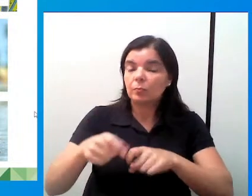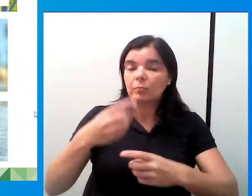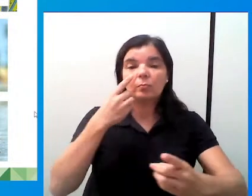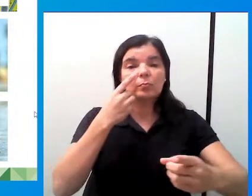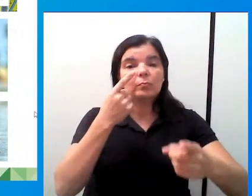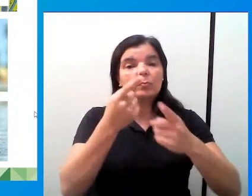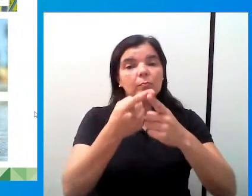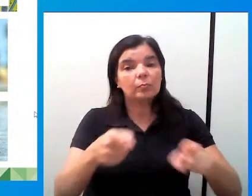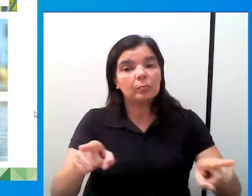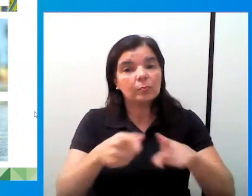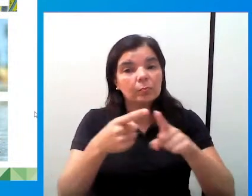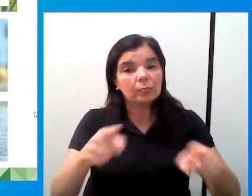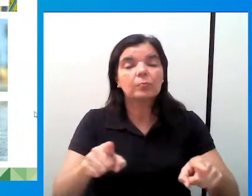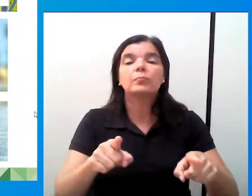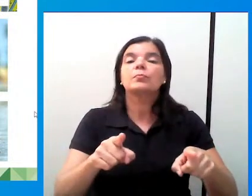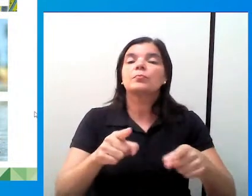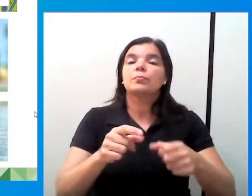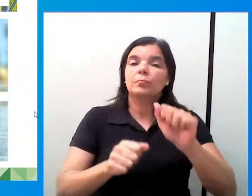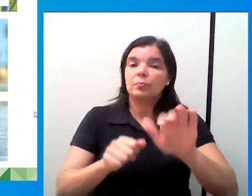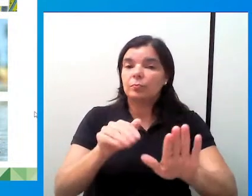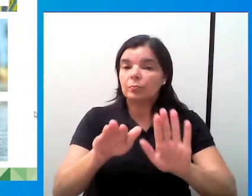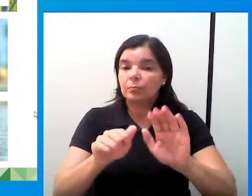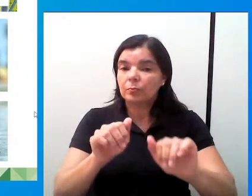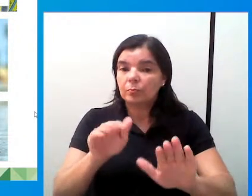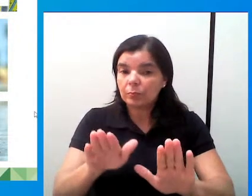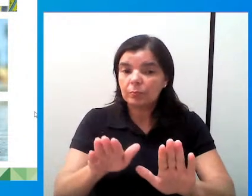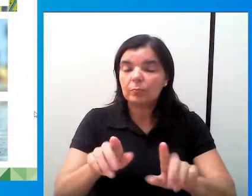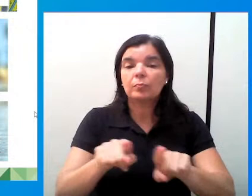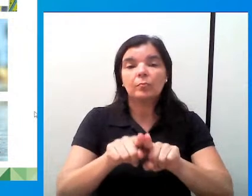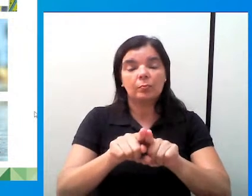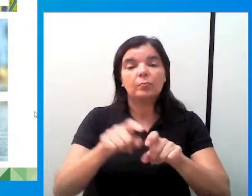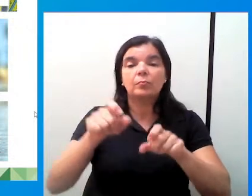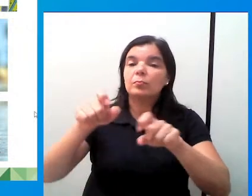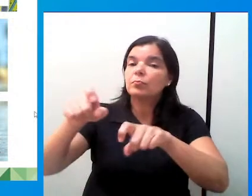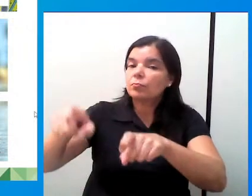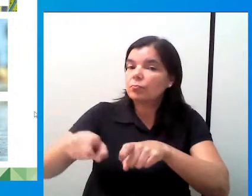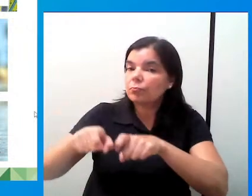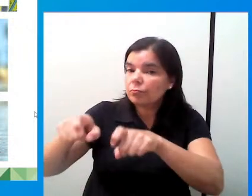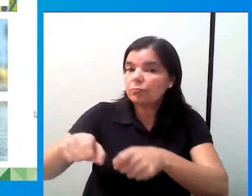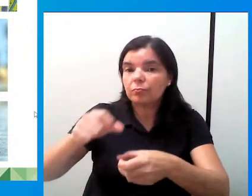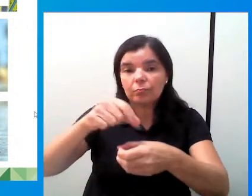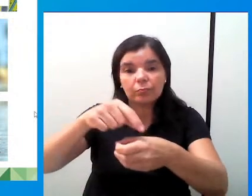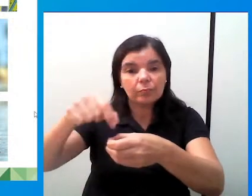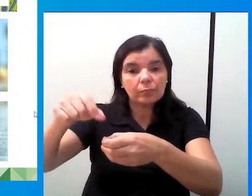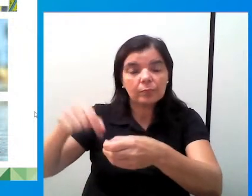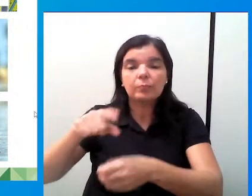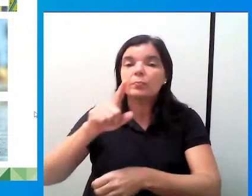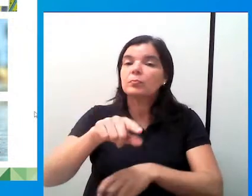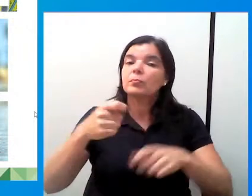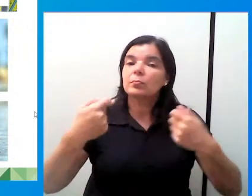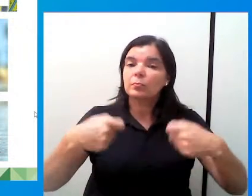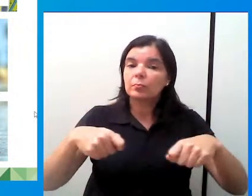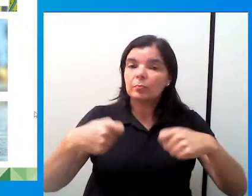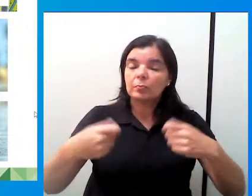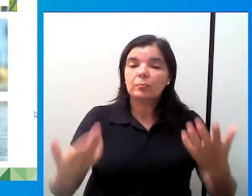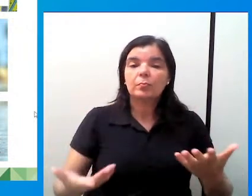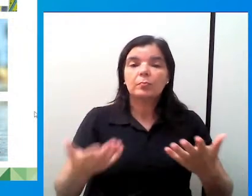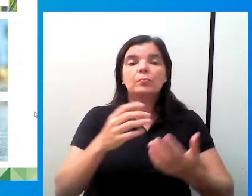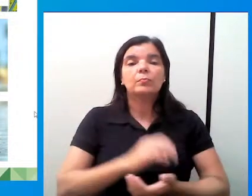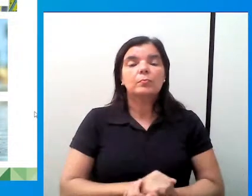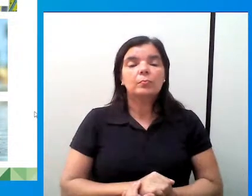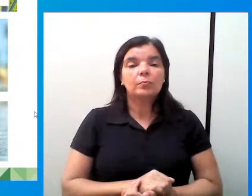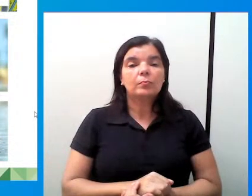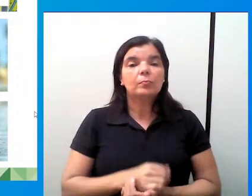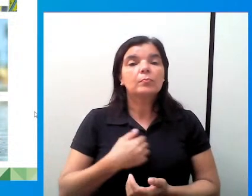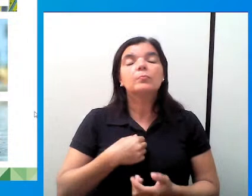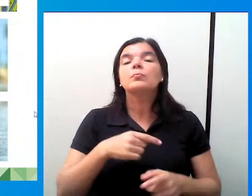música, à robótica, enfim, às questões agro. Então, nós vimos que seria necessário, nessa